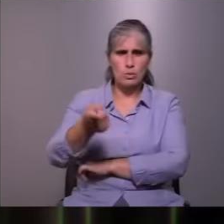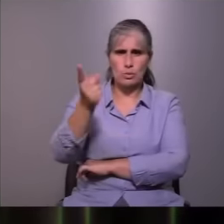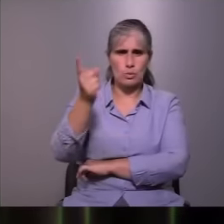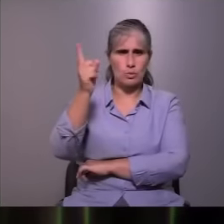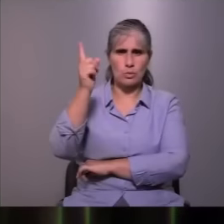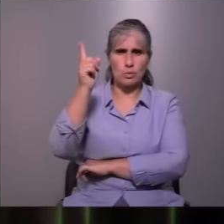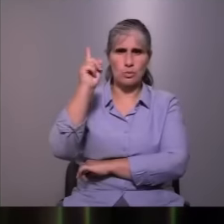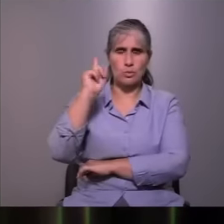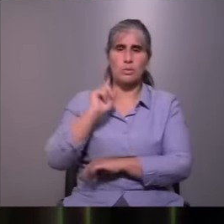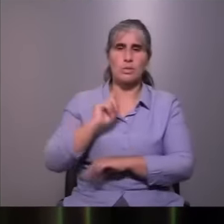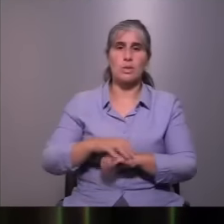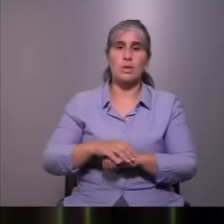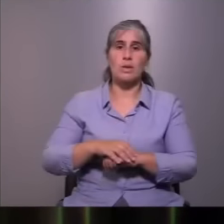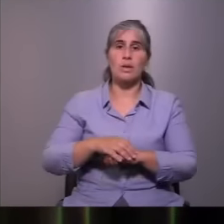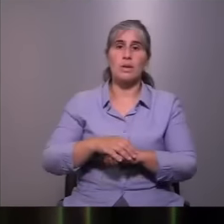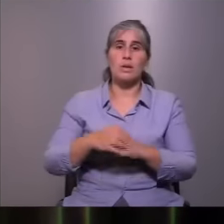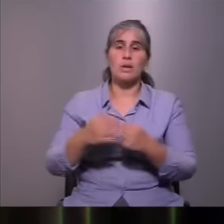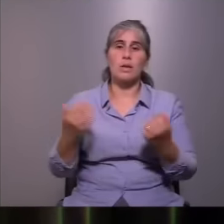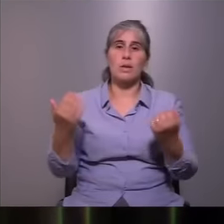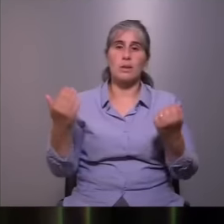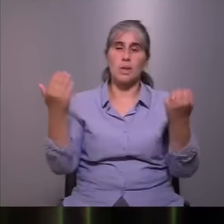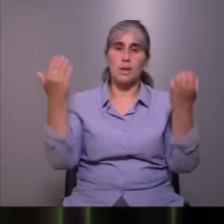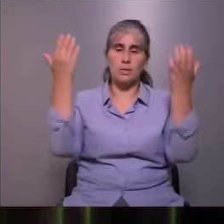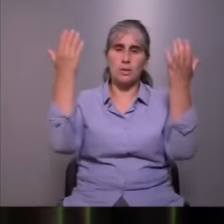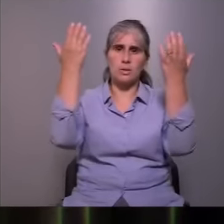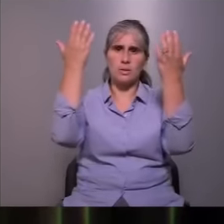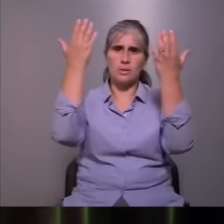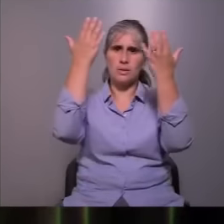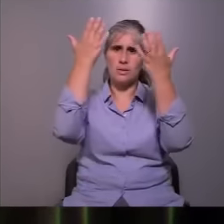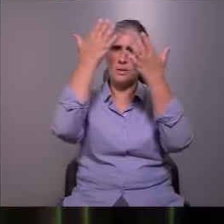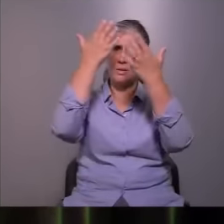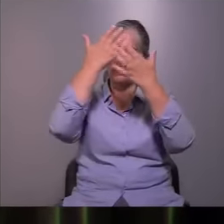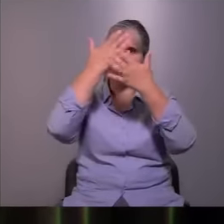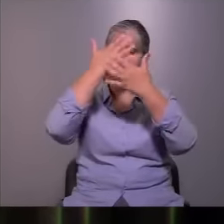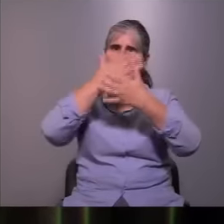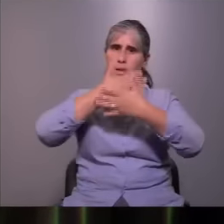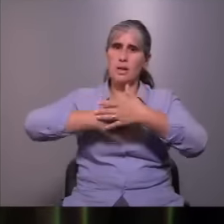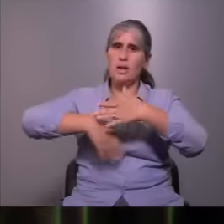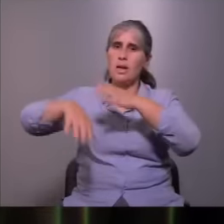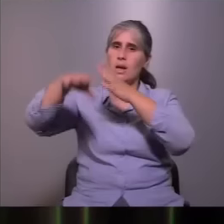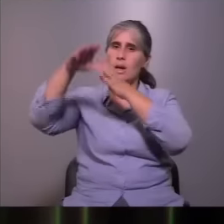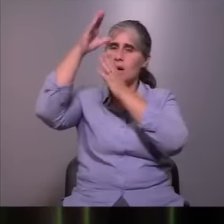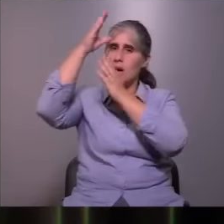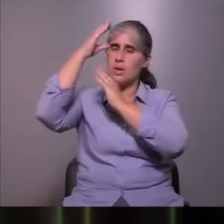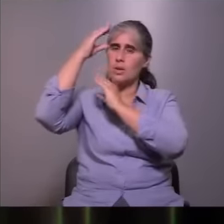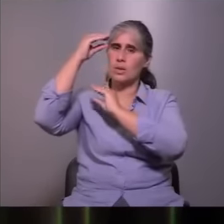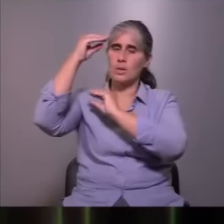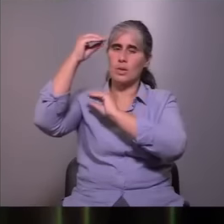O sol não te fará mal durante o dia,